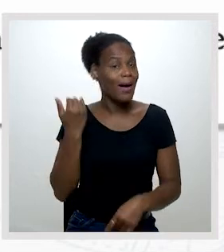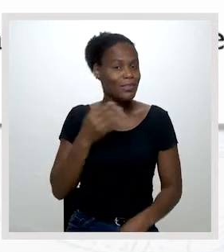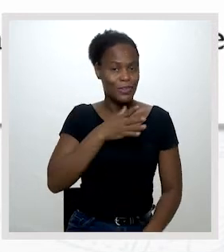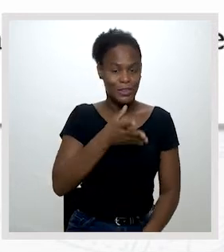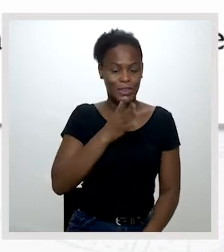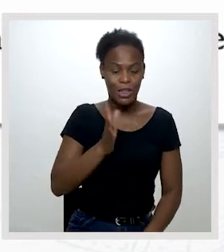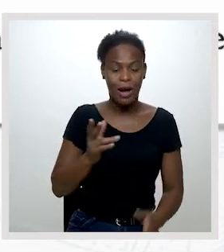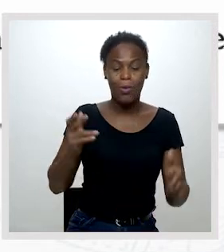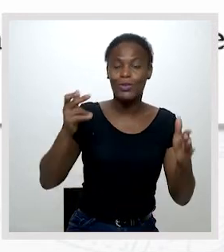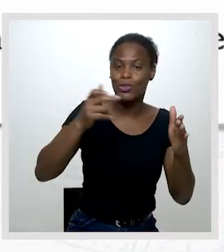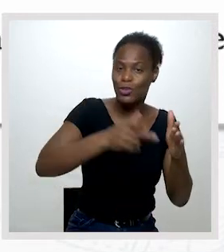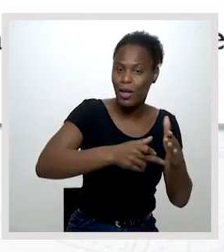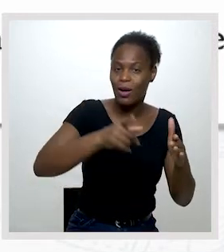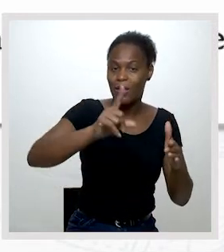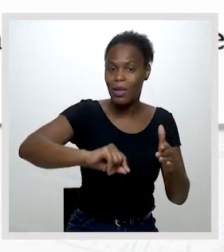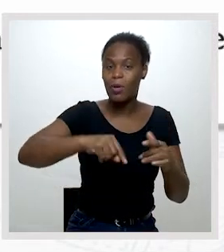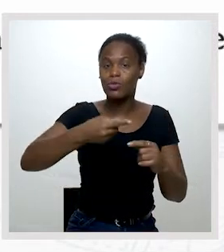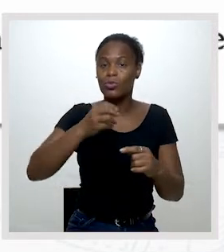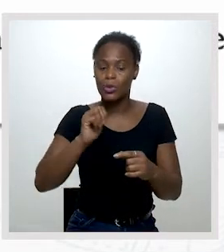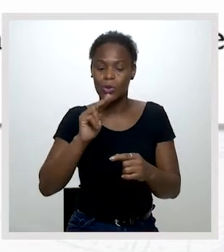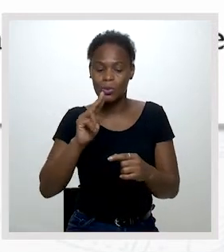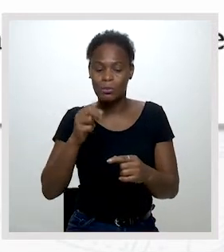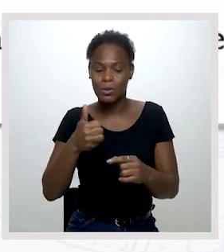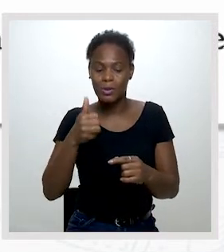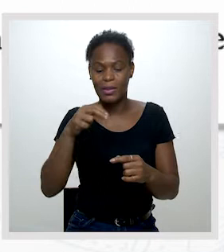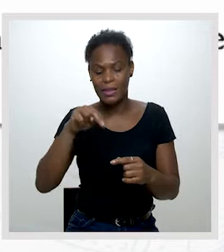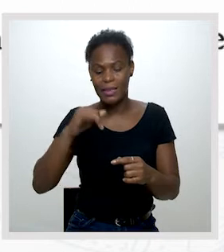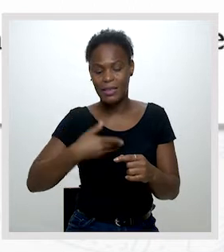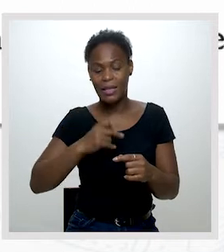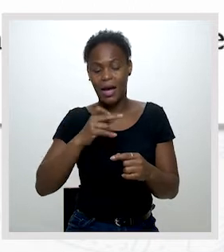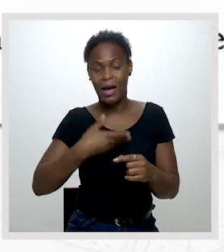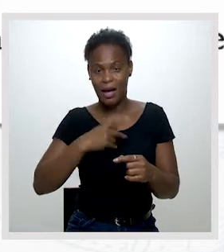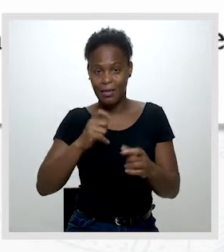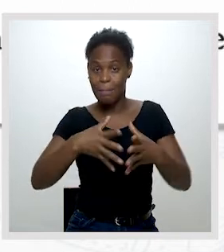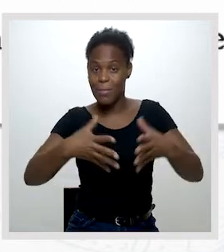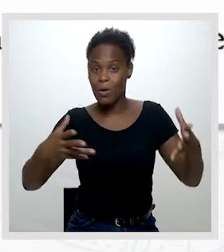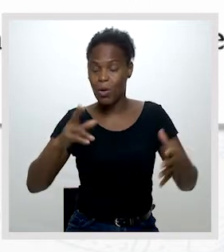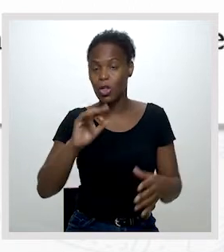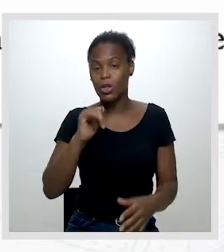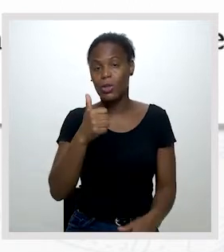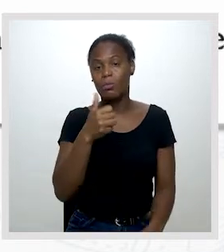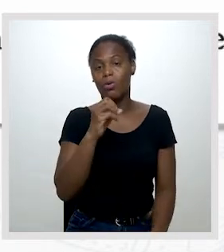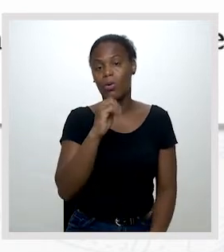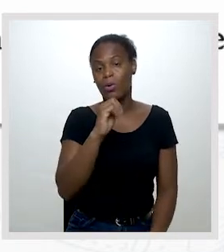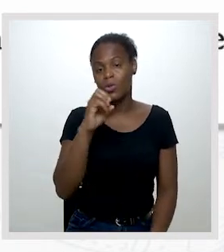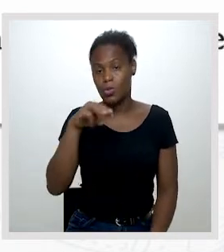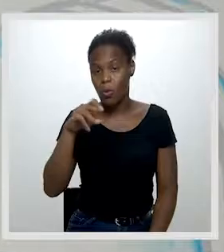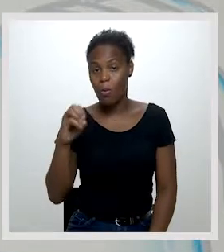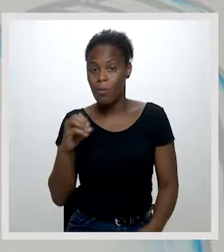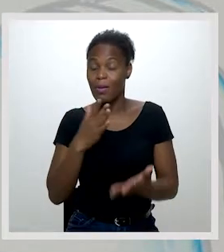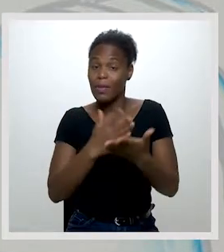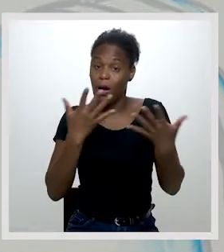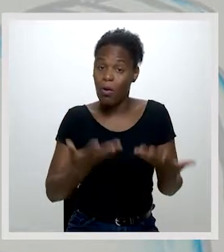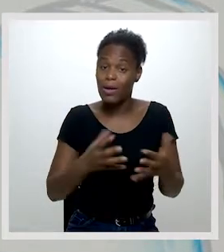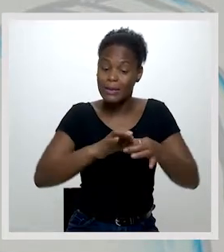chega também a subunidade maior do ribossoma, que até esse momento estava separado no citoplasma. Então,